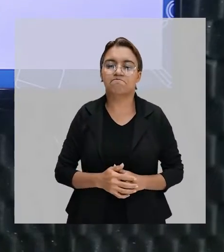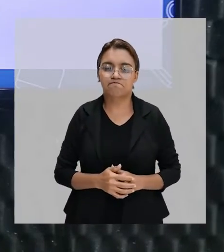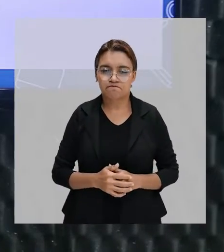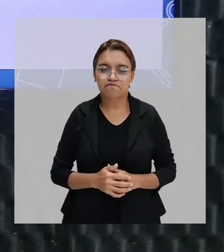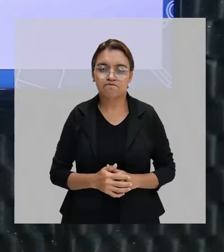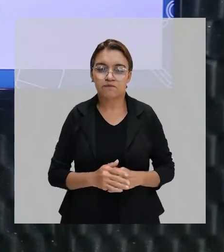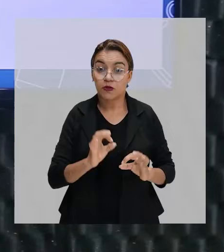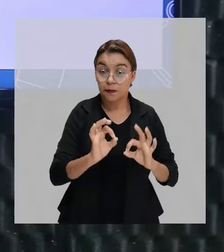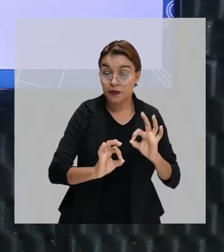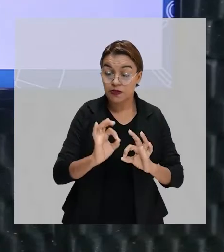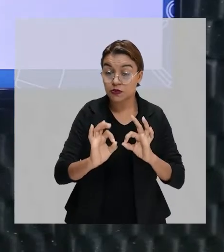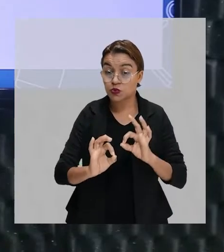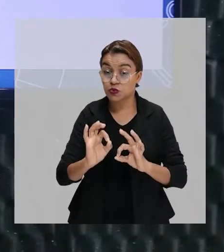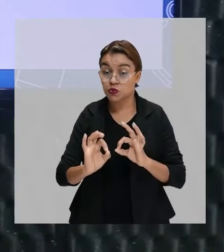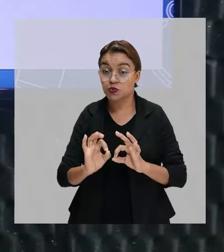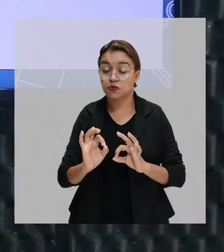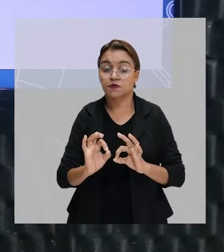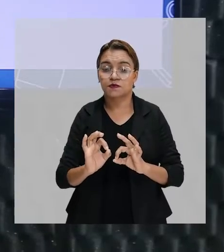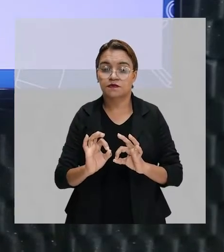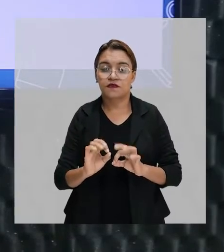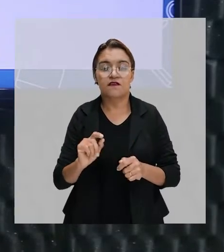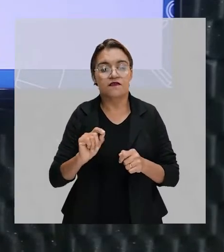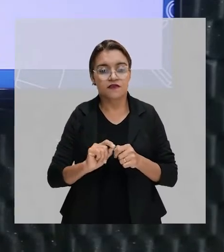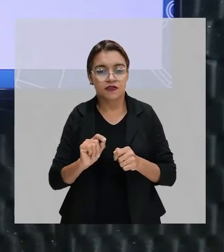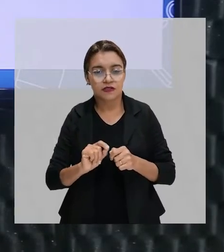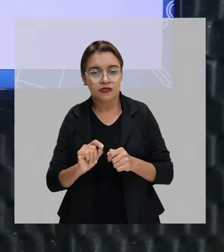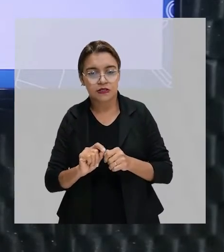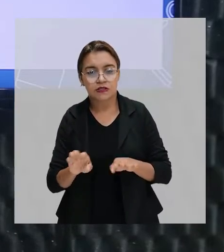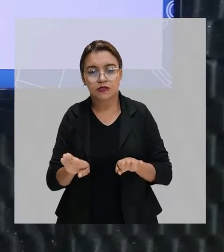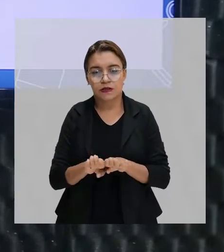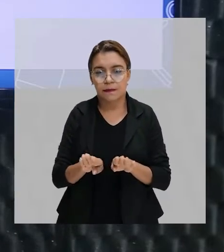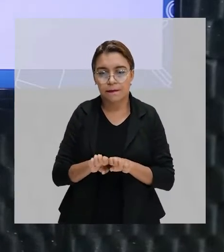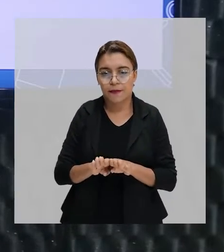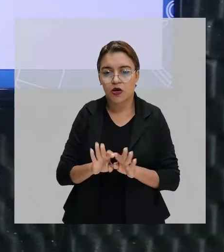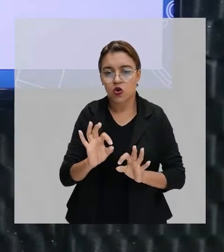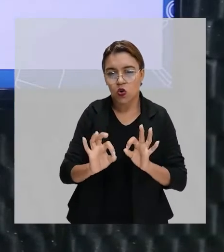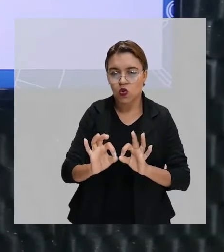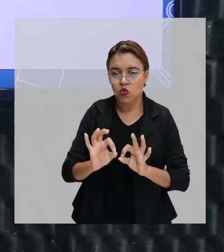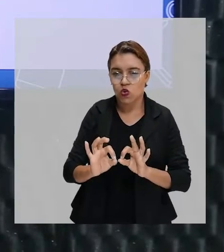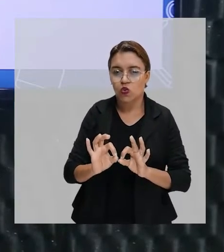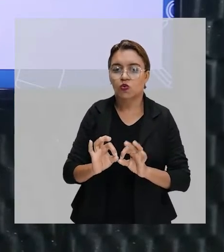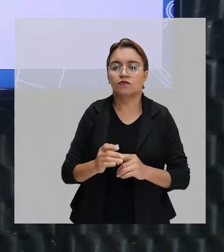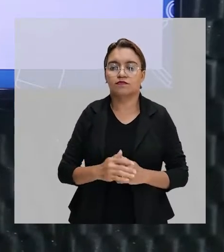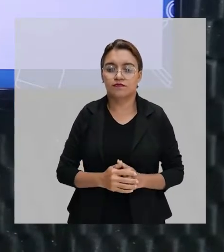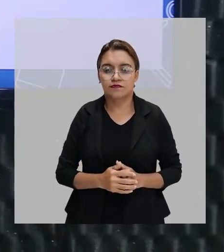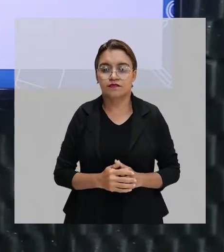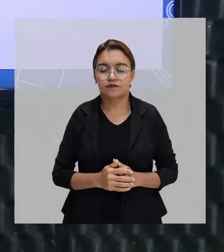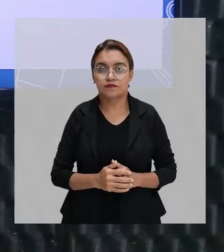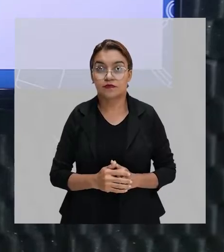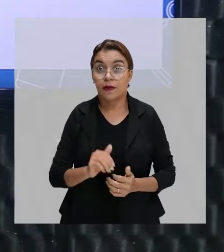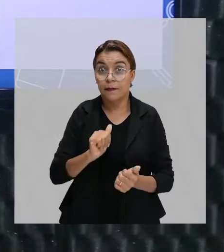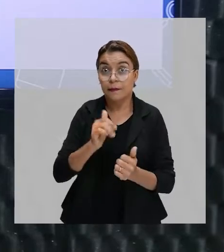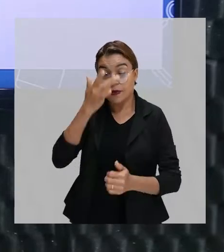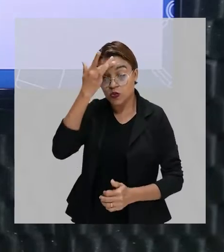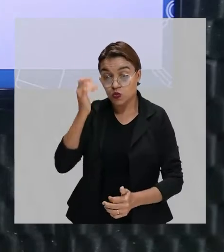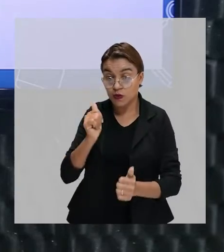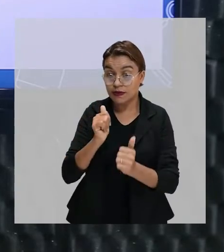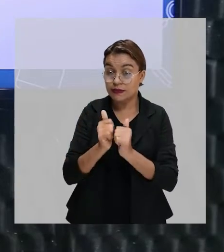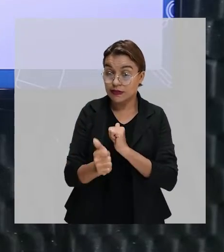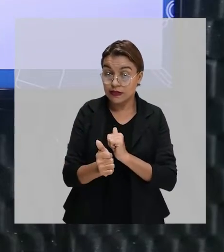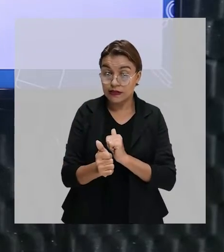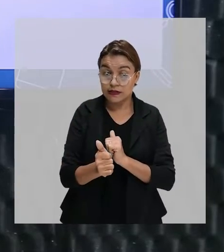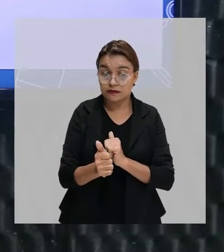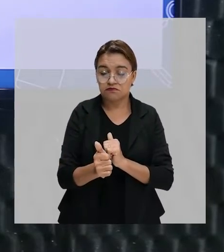planejamento execução e consolidação e controle da preparação de um atleta